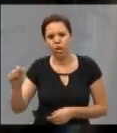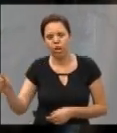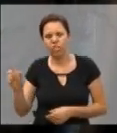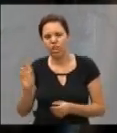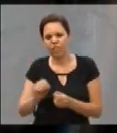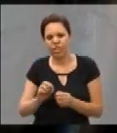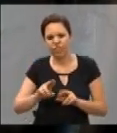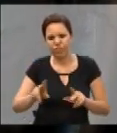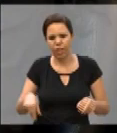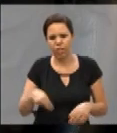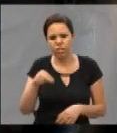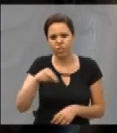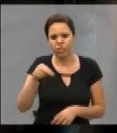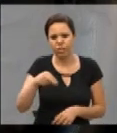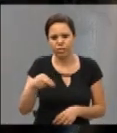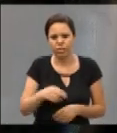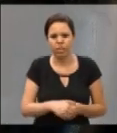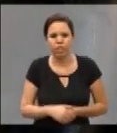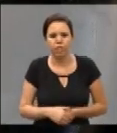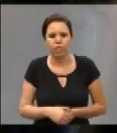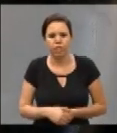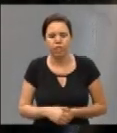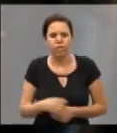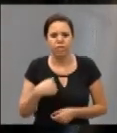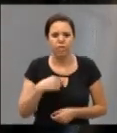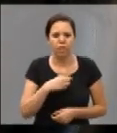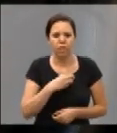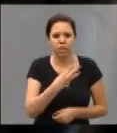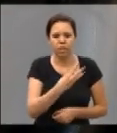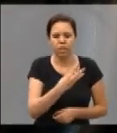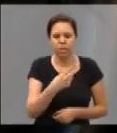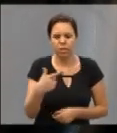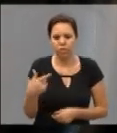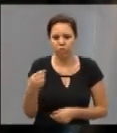novelas, o 32 Pomona,